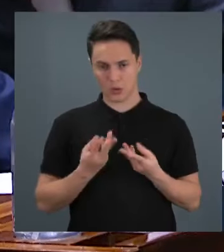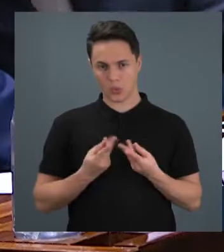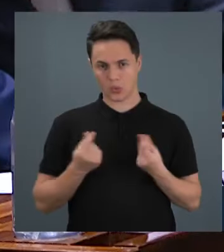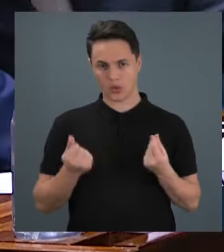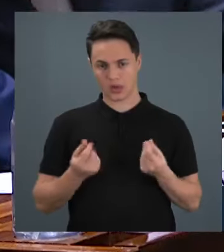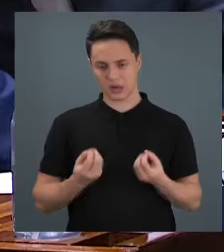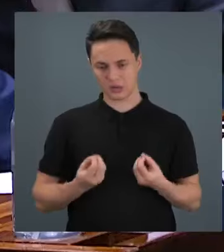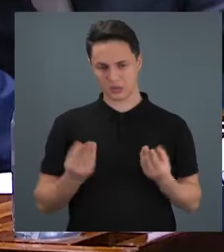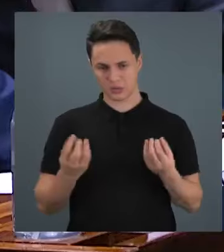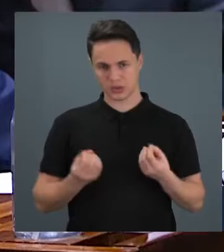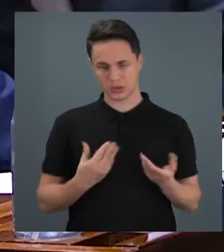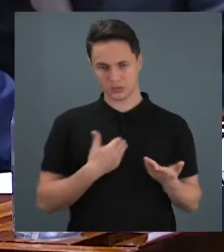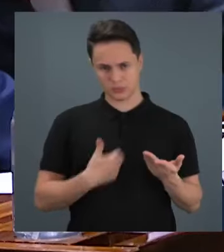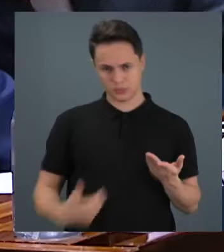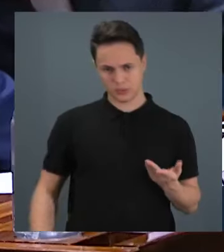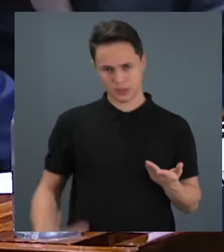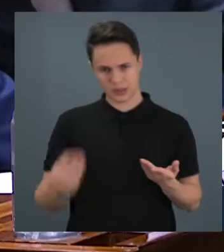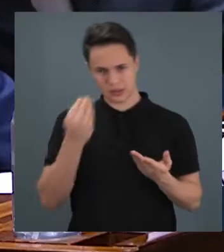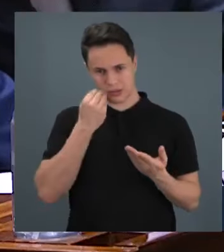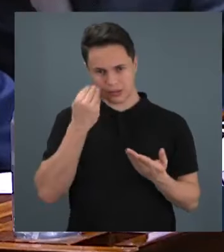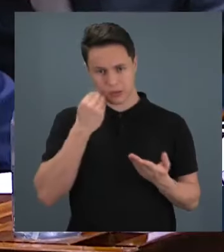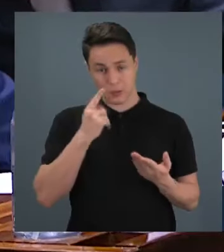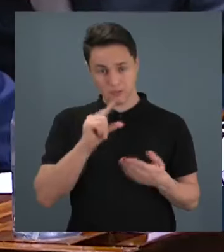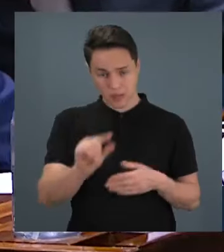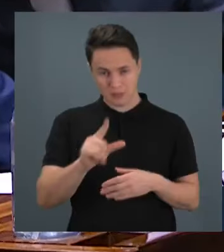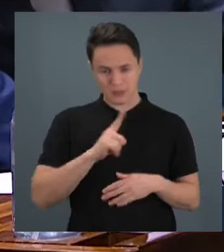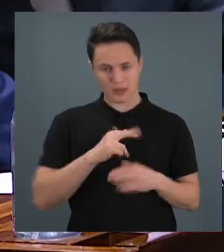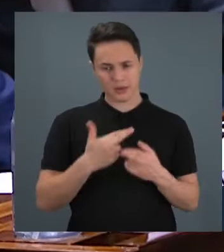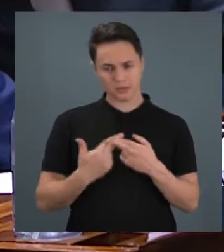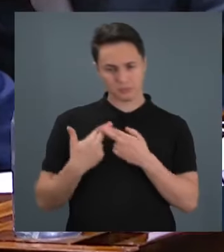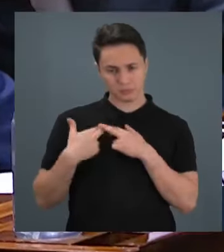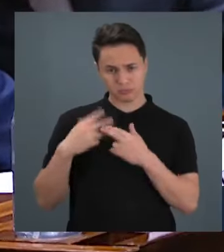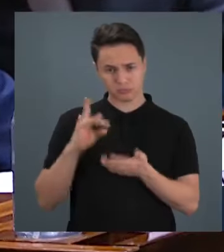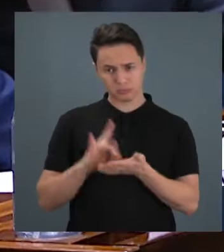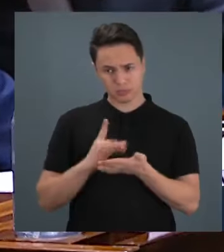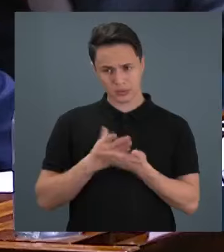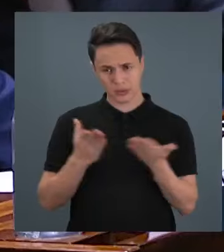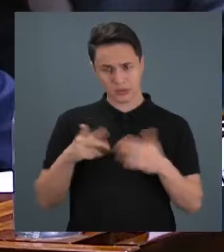público? Foi tentar minimamente ter responsabilidade com o